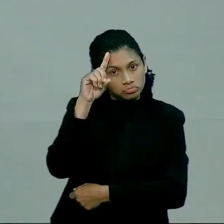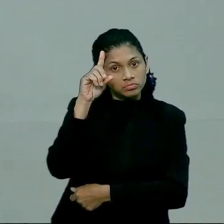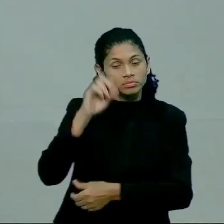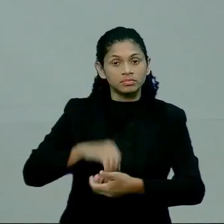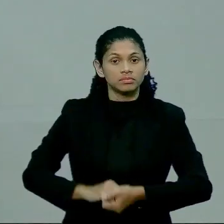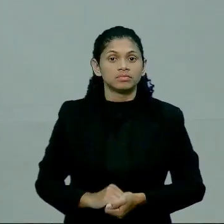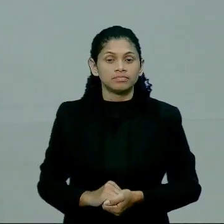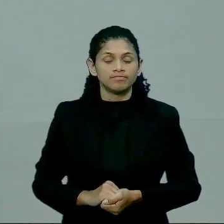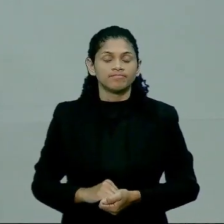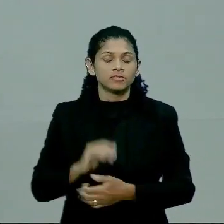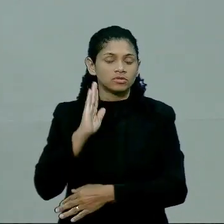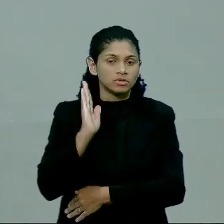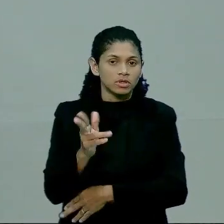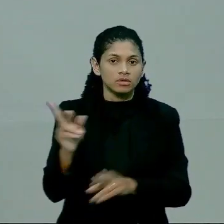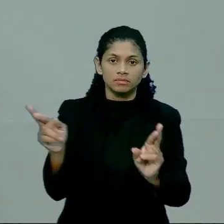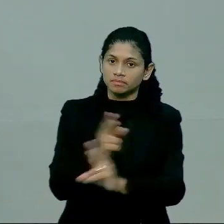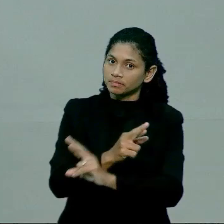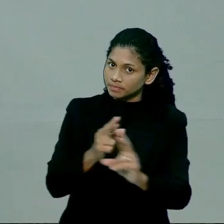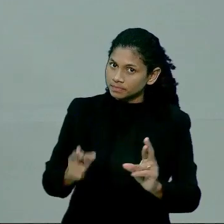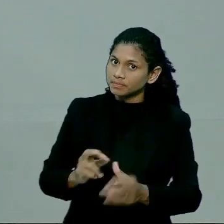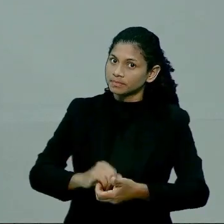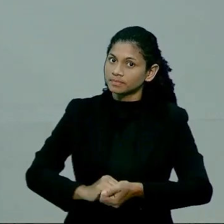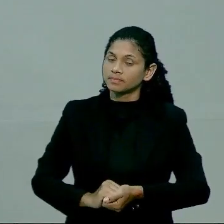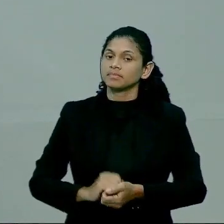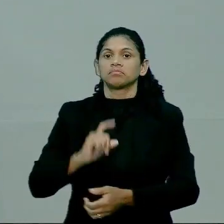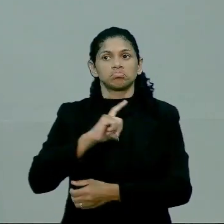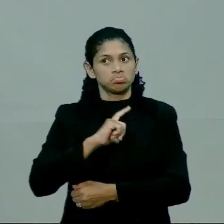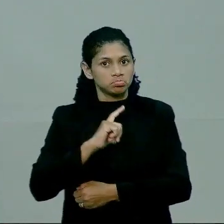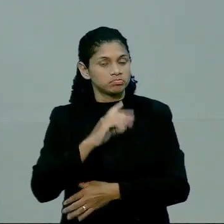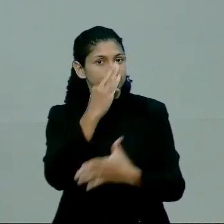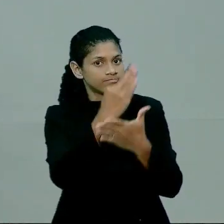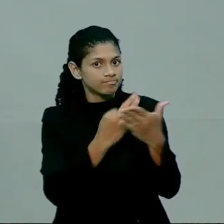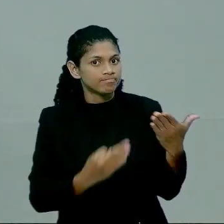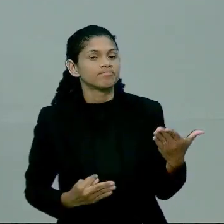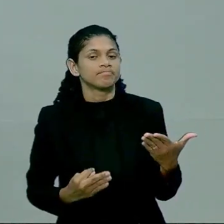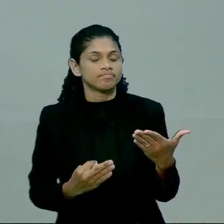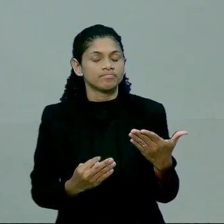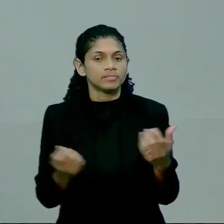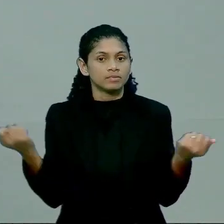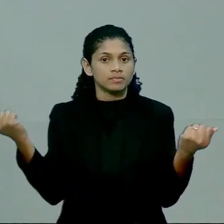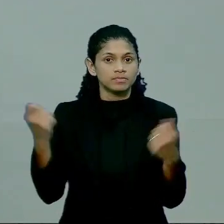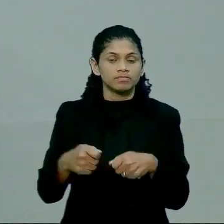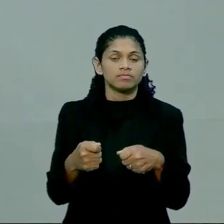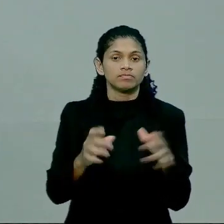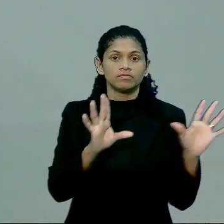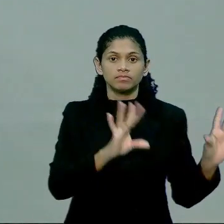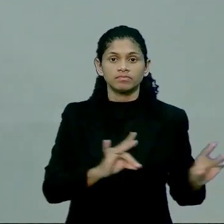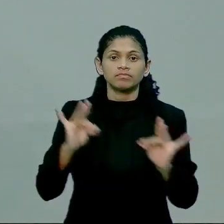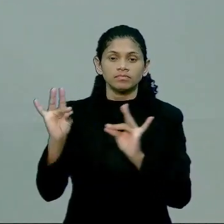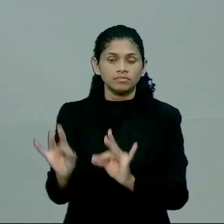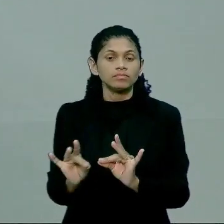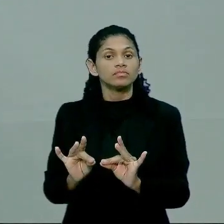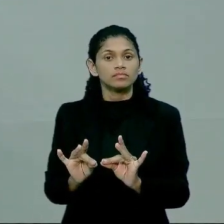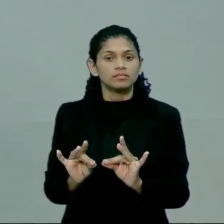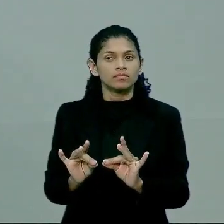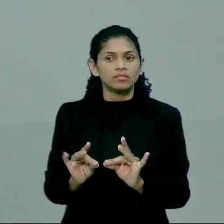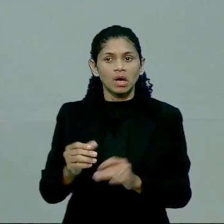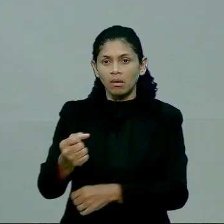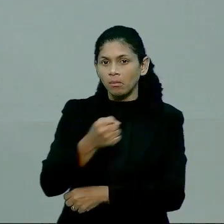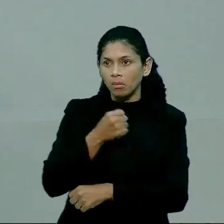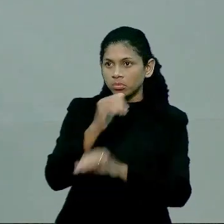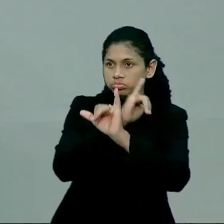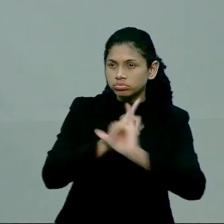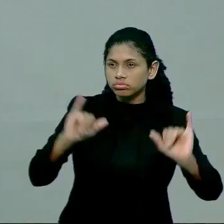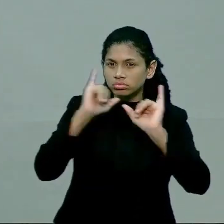então a gente já vai fazendo essa referência Opa eu tenho aí um texto né Possivelmente que traz uma publicidade